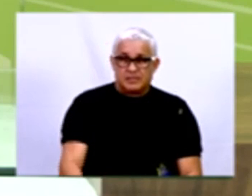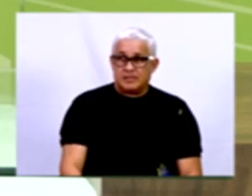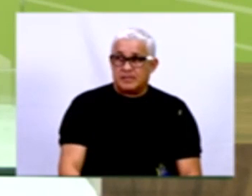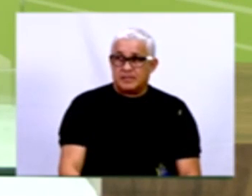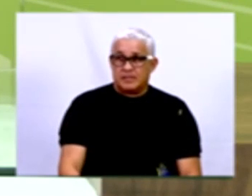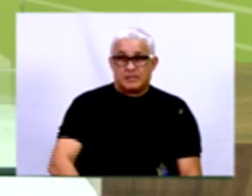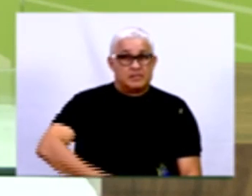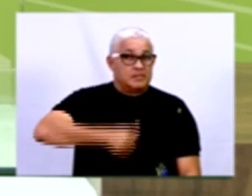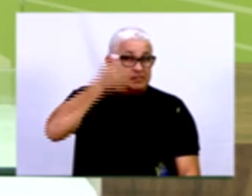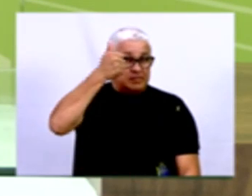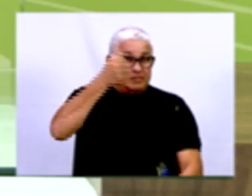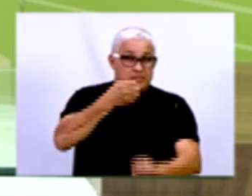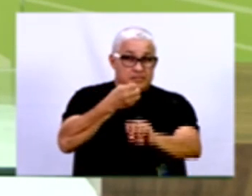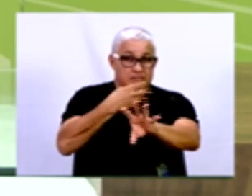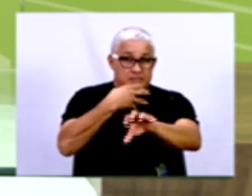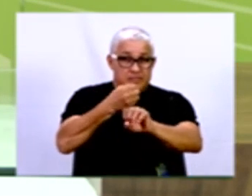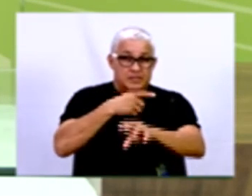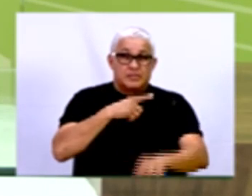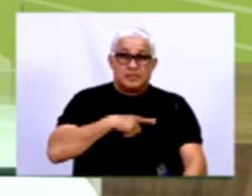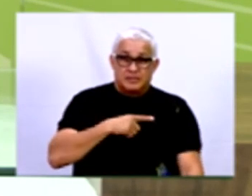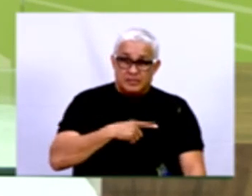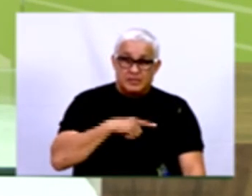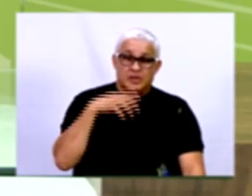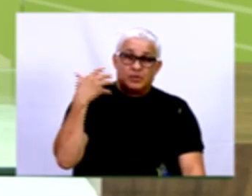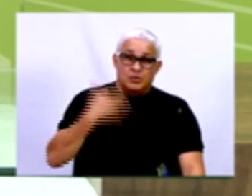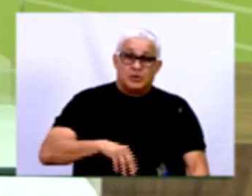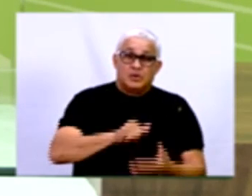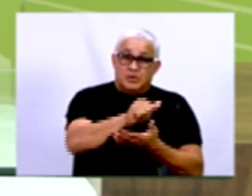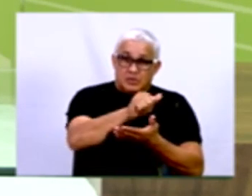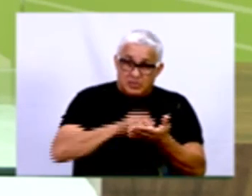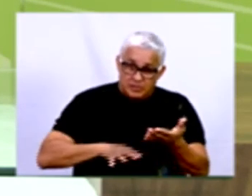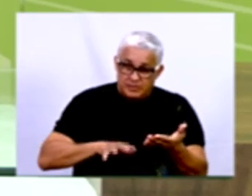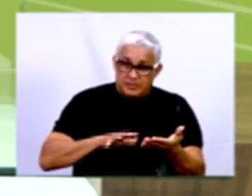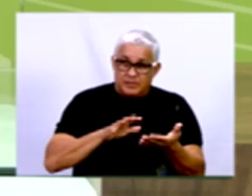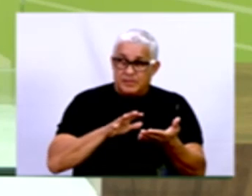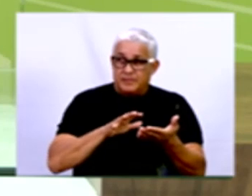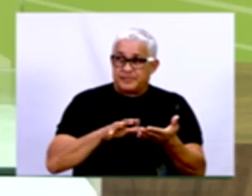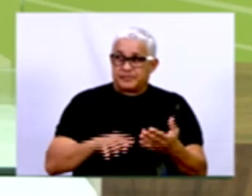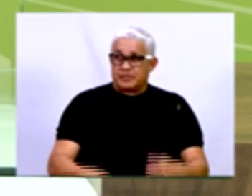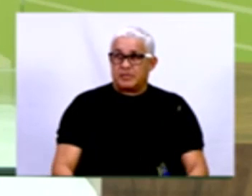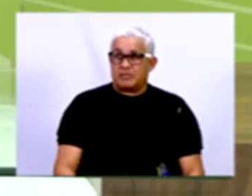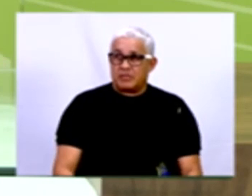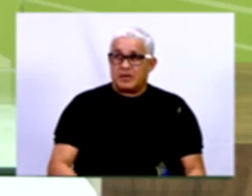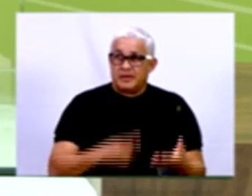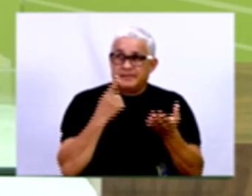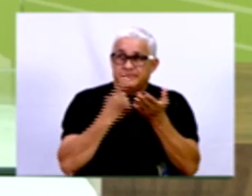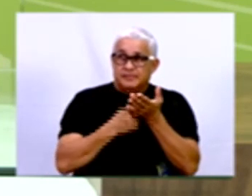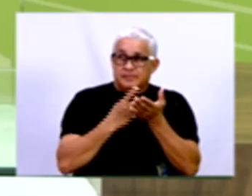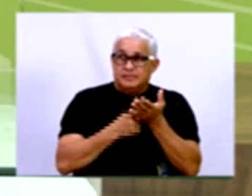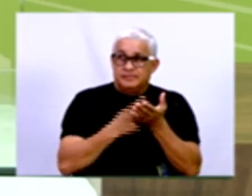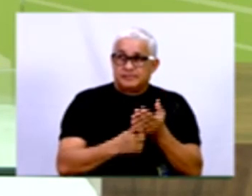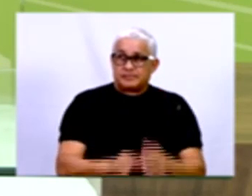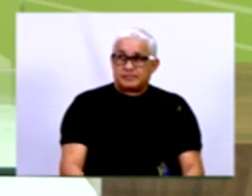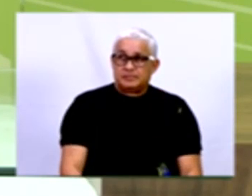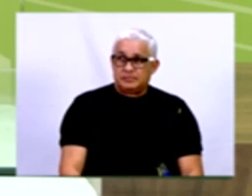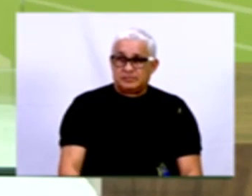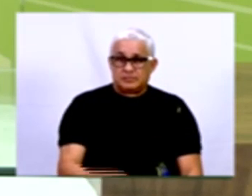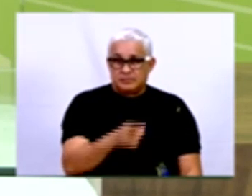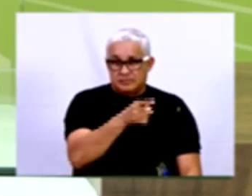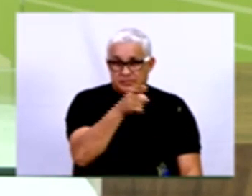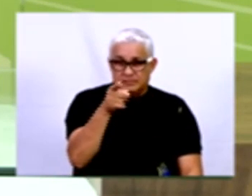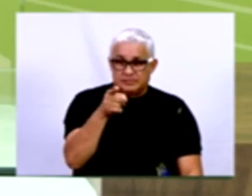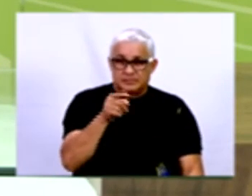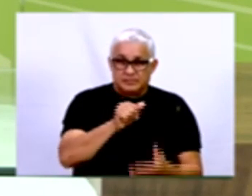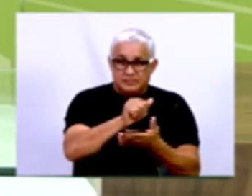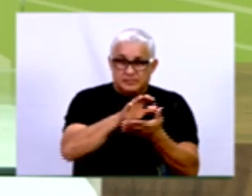é a primeira teleaula, portanto nós temos uma atividade de percurso. Nós combinamos para vocês uma